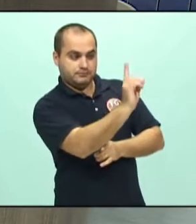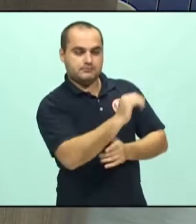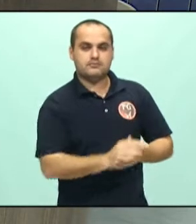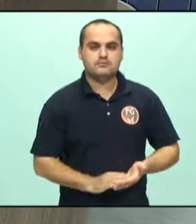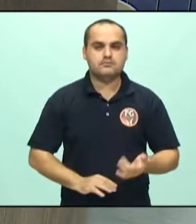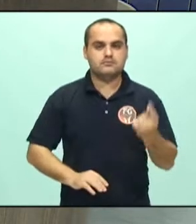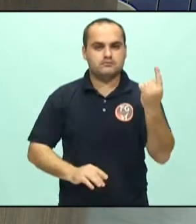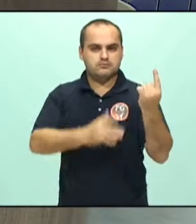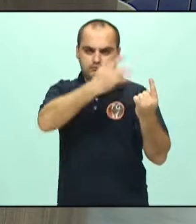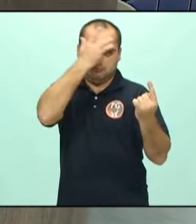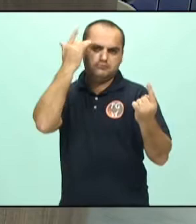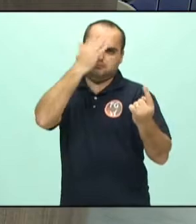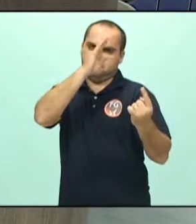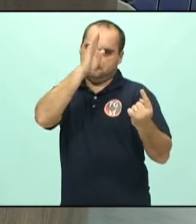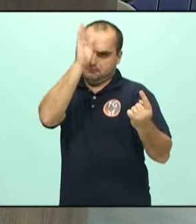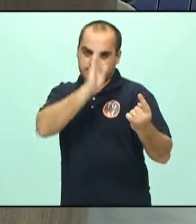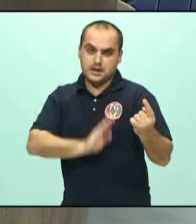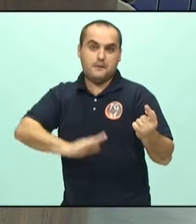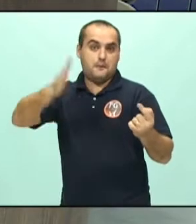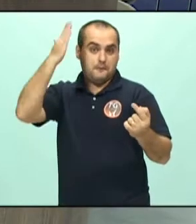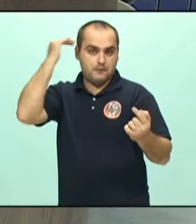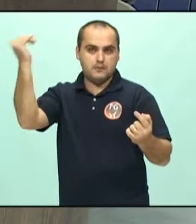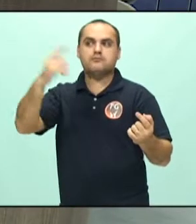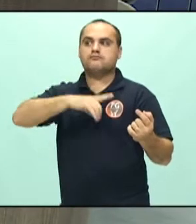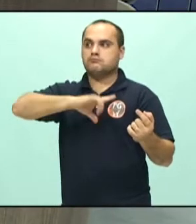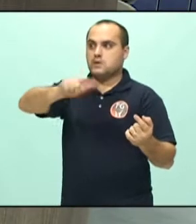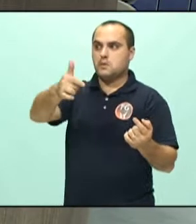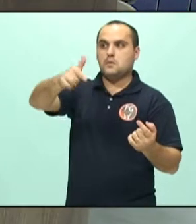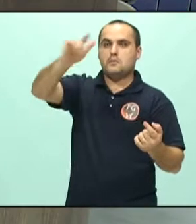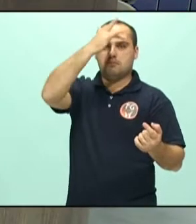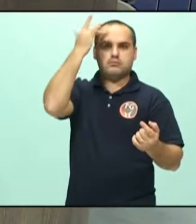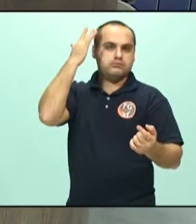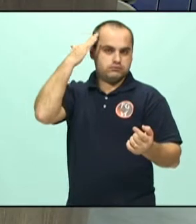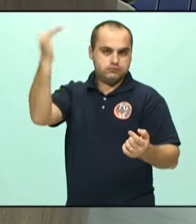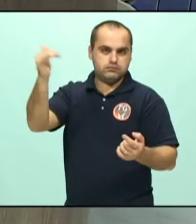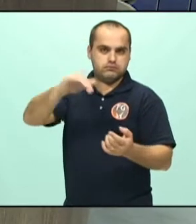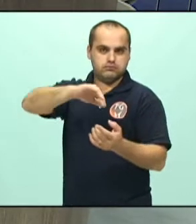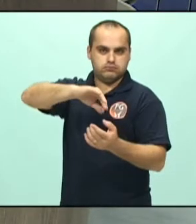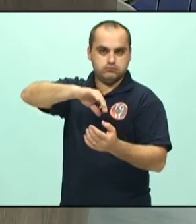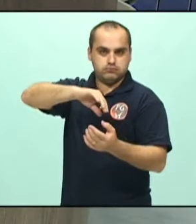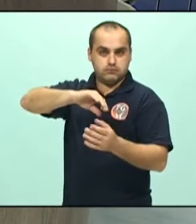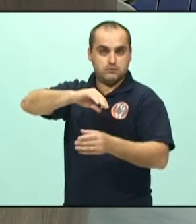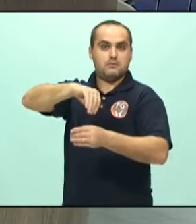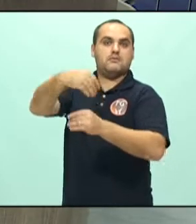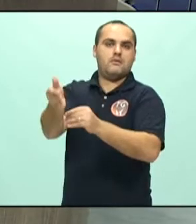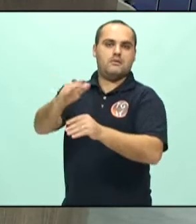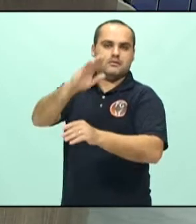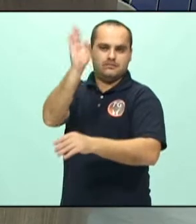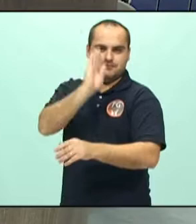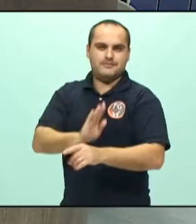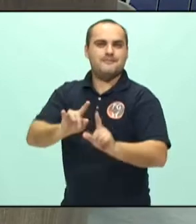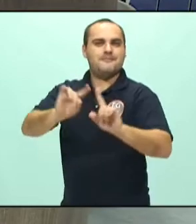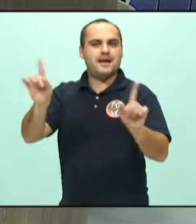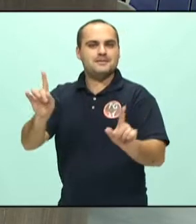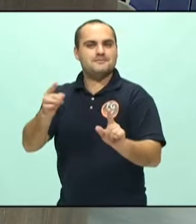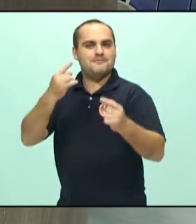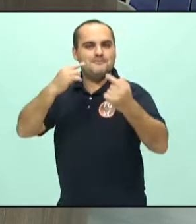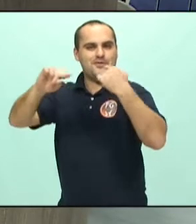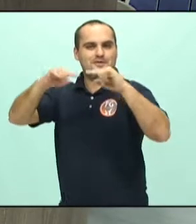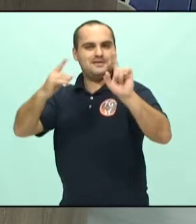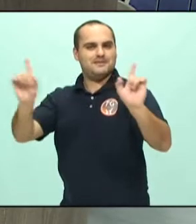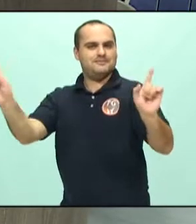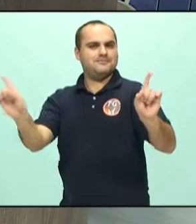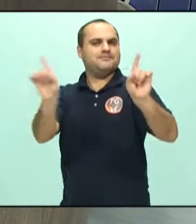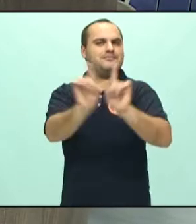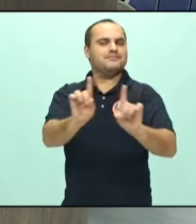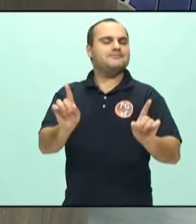artistas, pintores nacionais e também internacionais, mas também estão trazendo pouco a pouco para o projeto a música. Pode contar para a gente como é